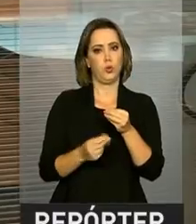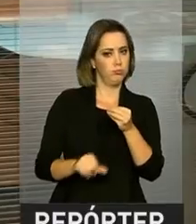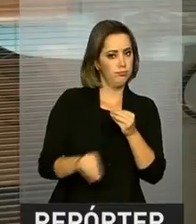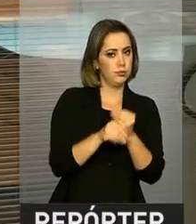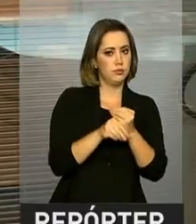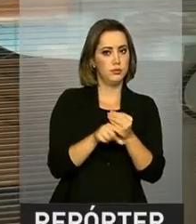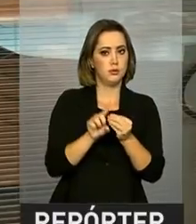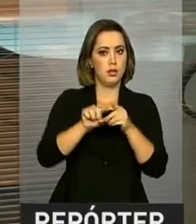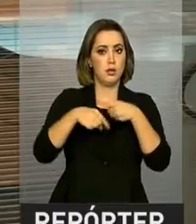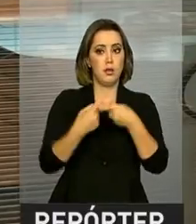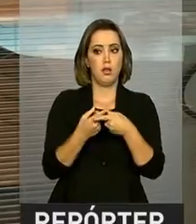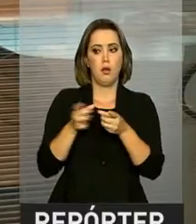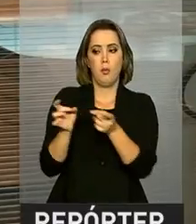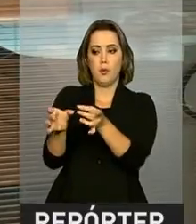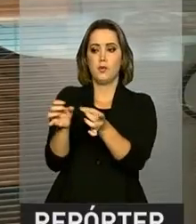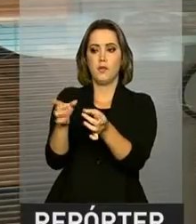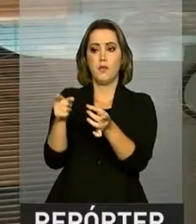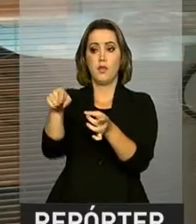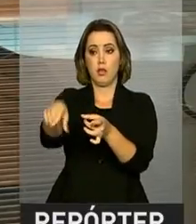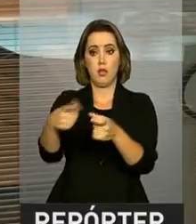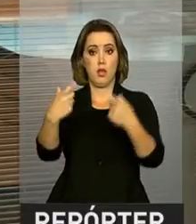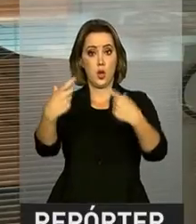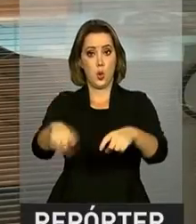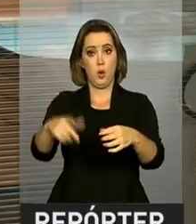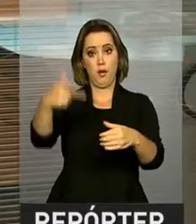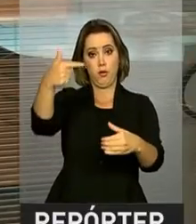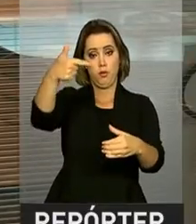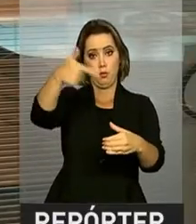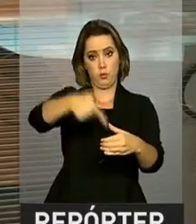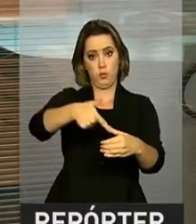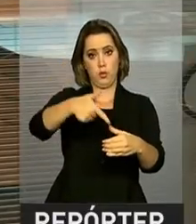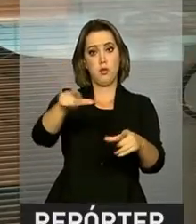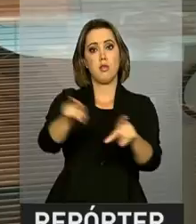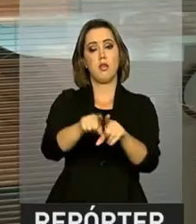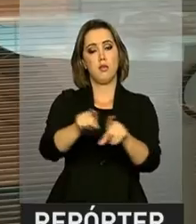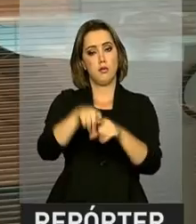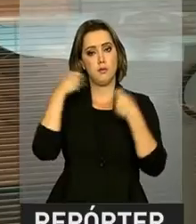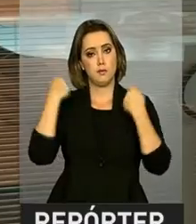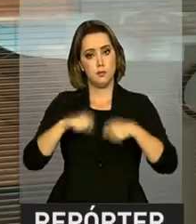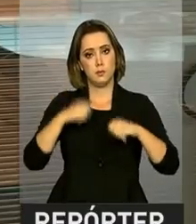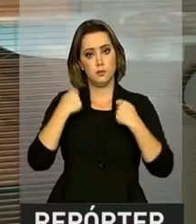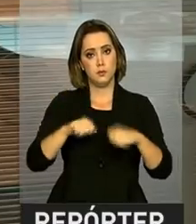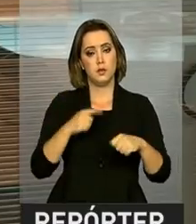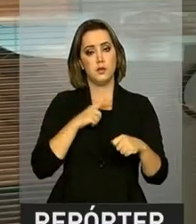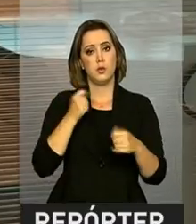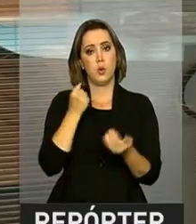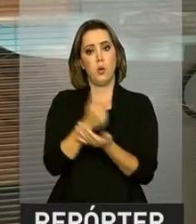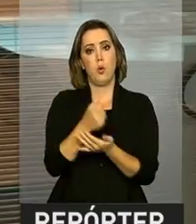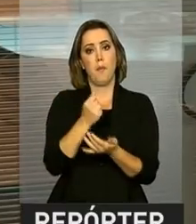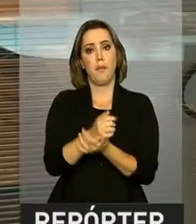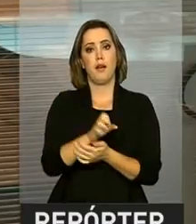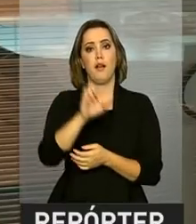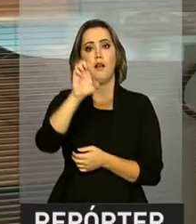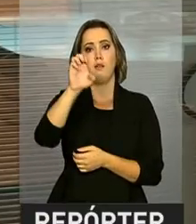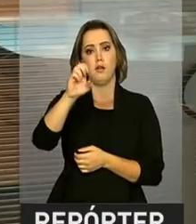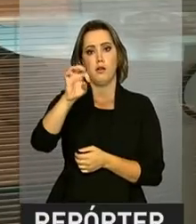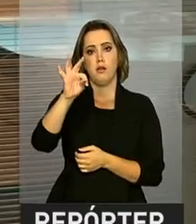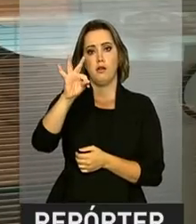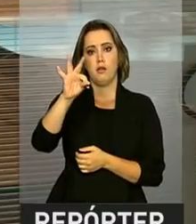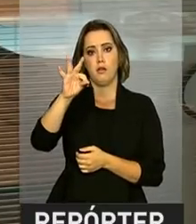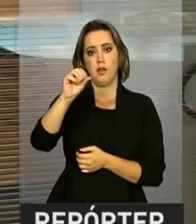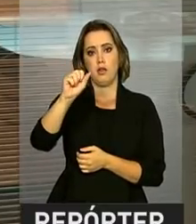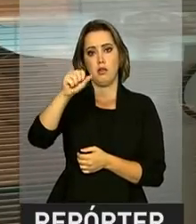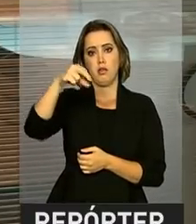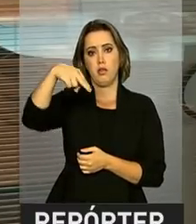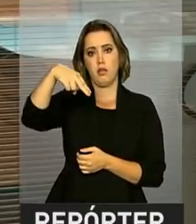quando vão vender os seus produtos para os postos de gasolina, elas precisam de comprar o etanol dos produtores de